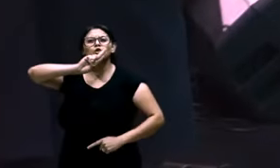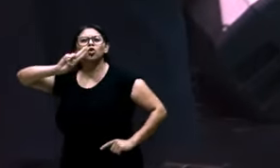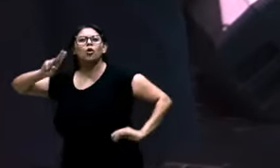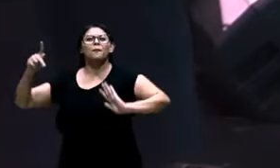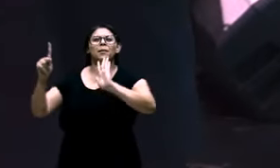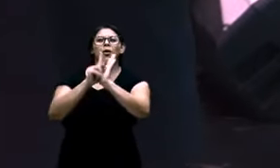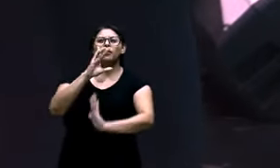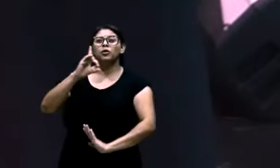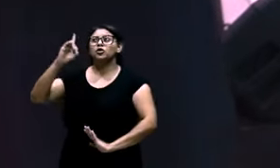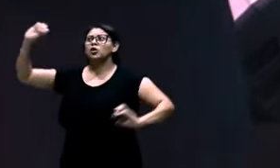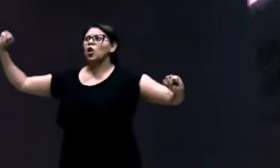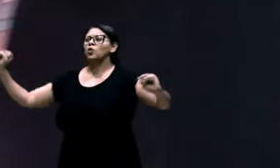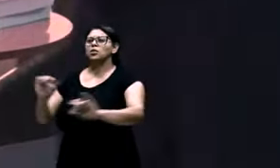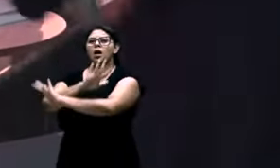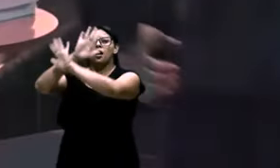glorificado.